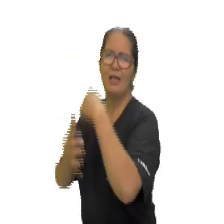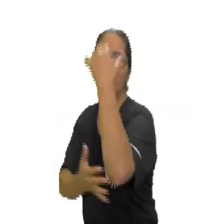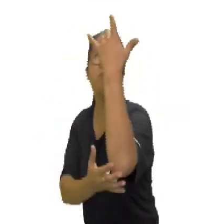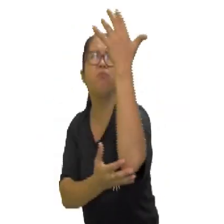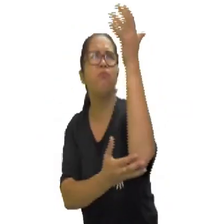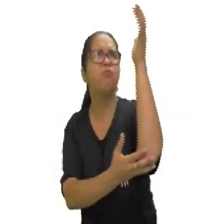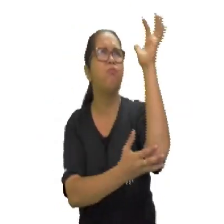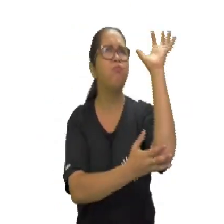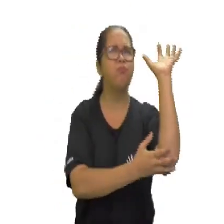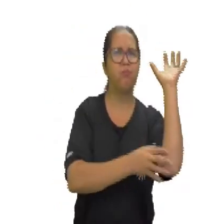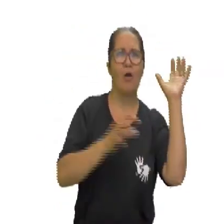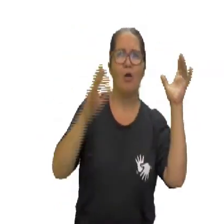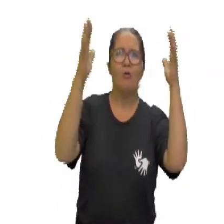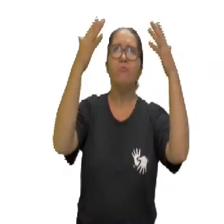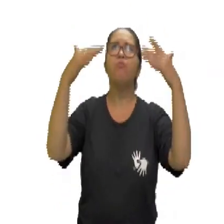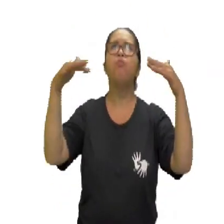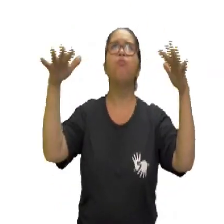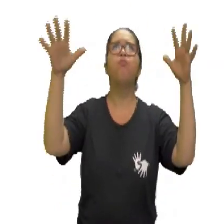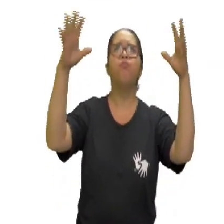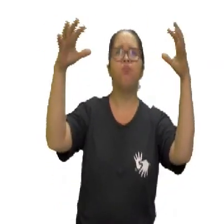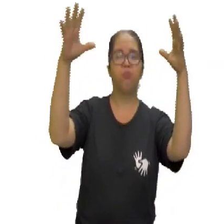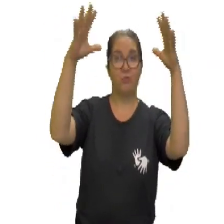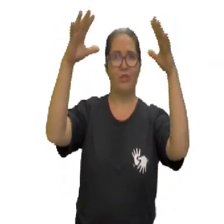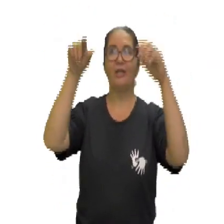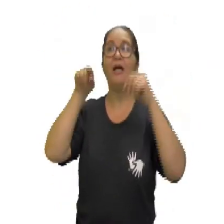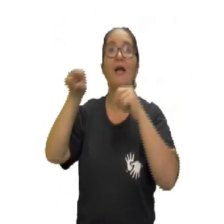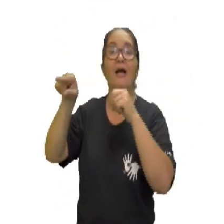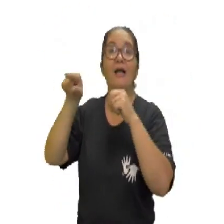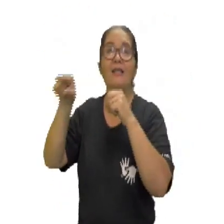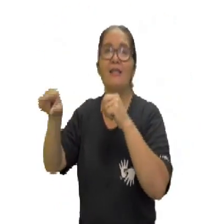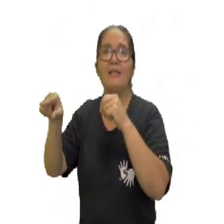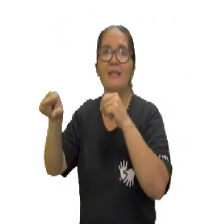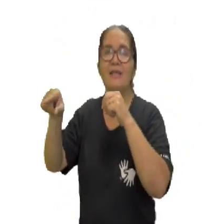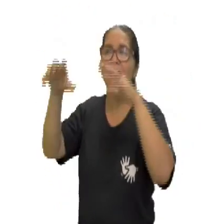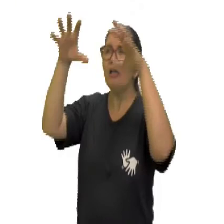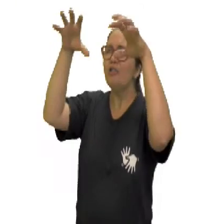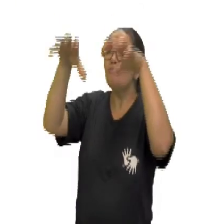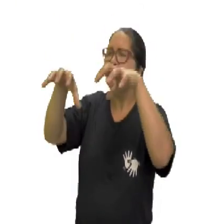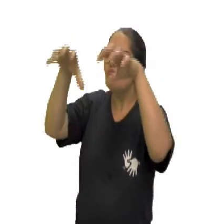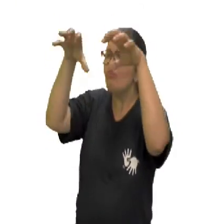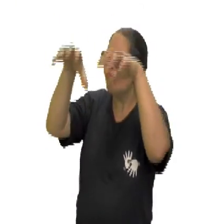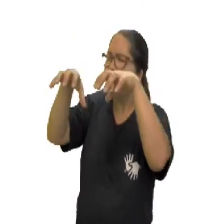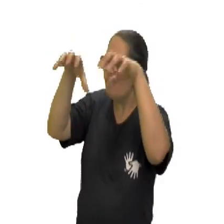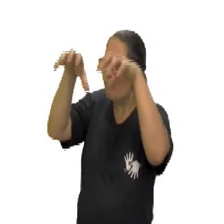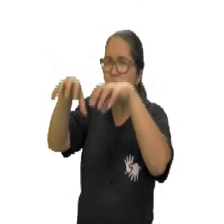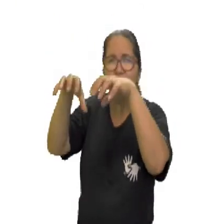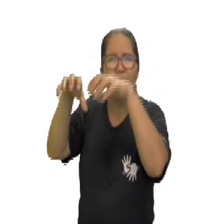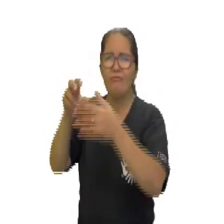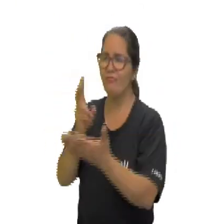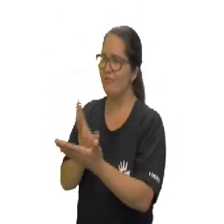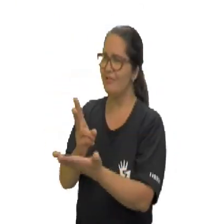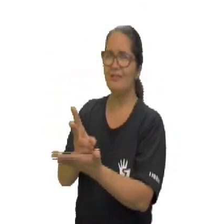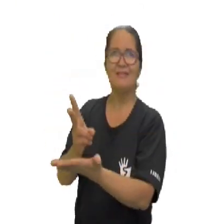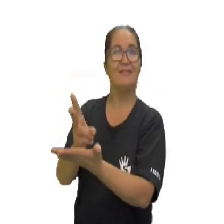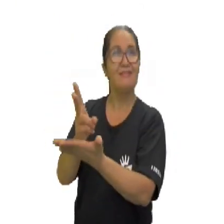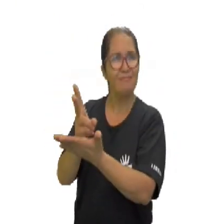porque somente no Pantanal acontece essa formação, que é uma